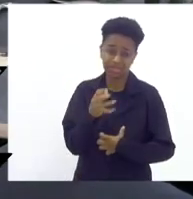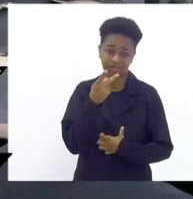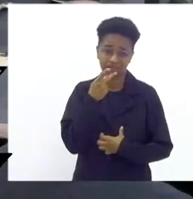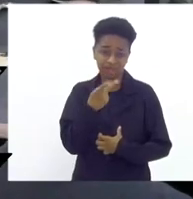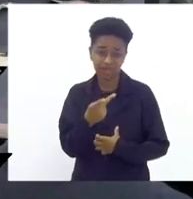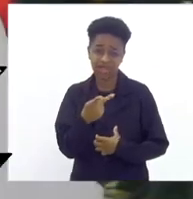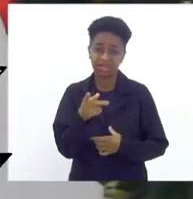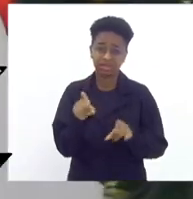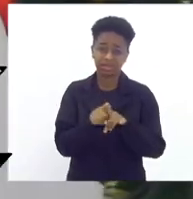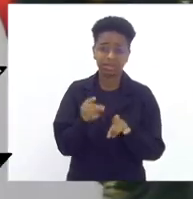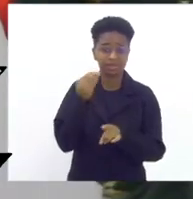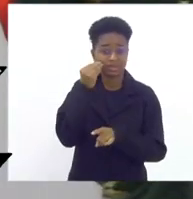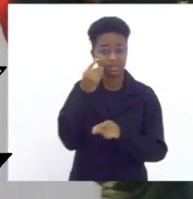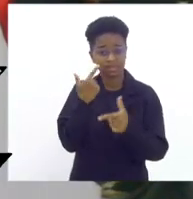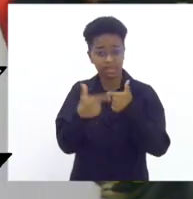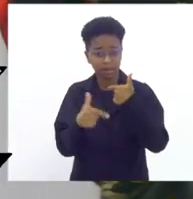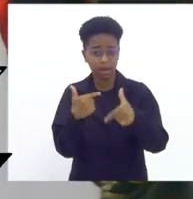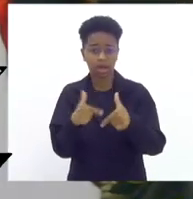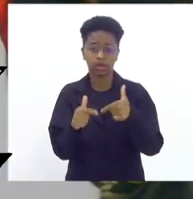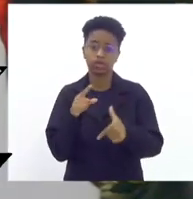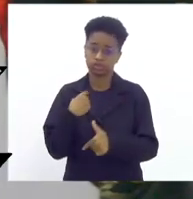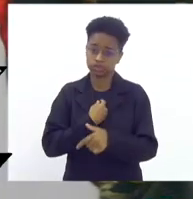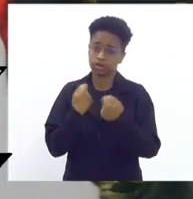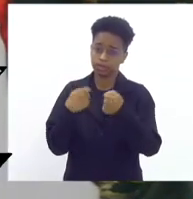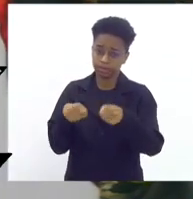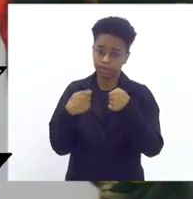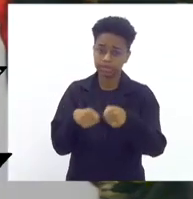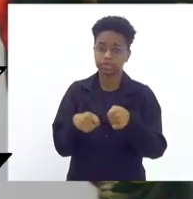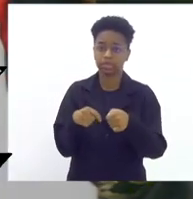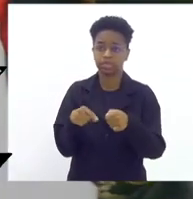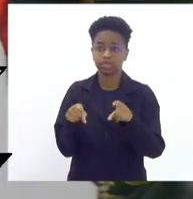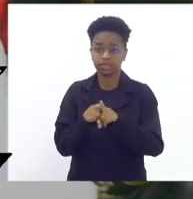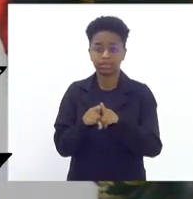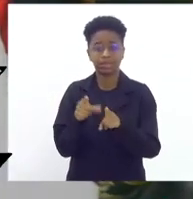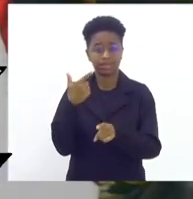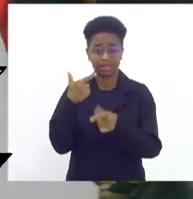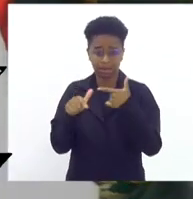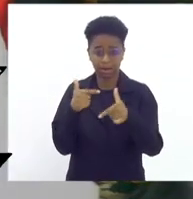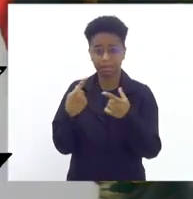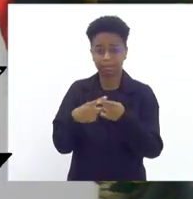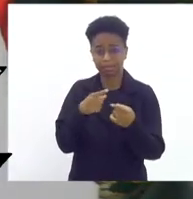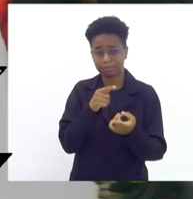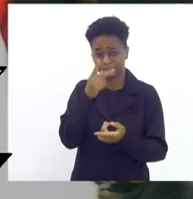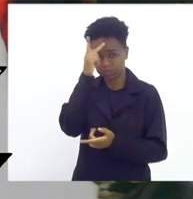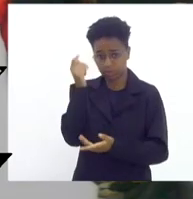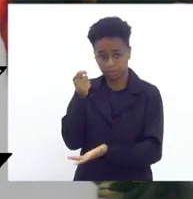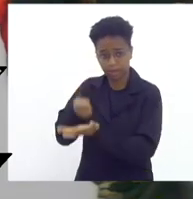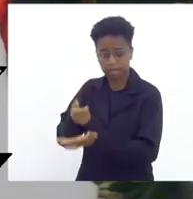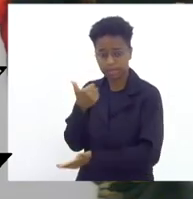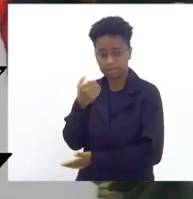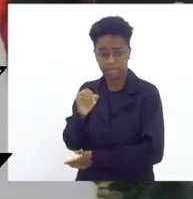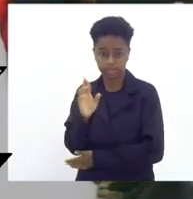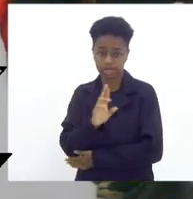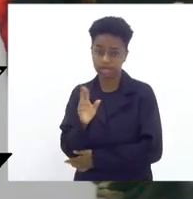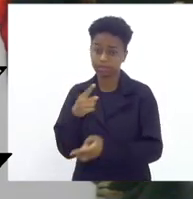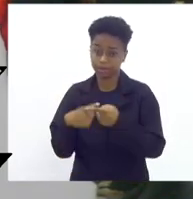quando a gente procura trabalho a gente precisa a gente trabalha até puder reage porque precisa disso então